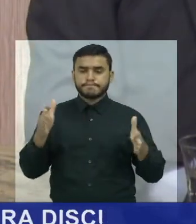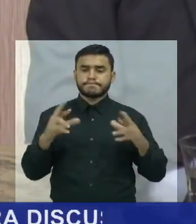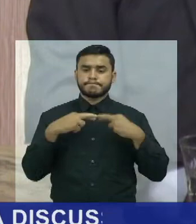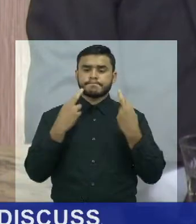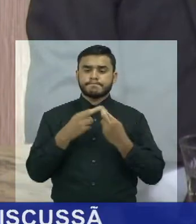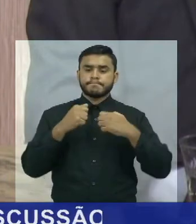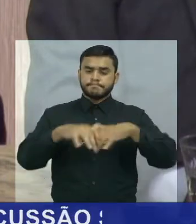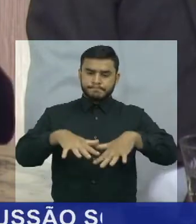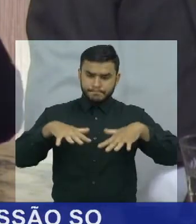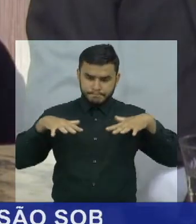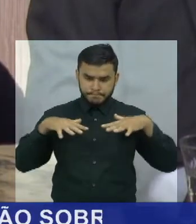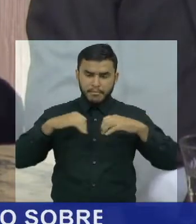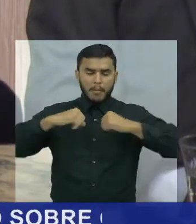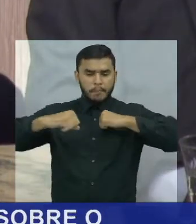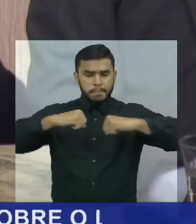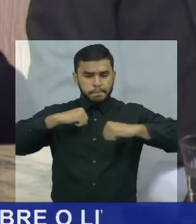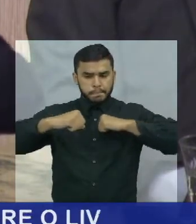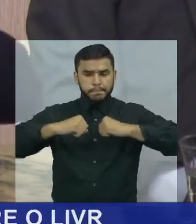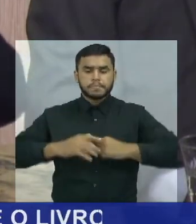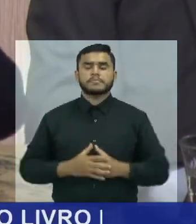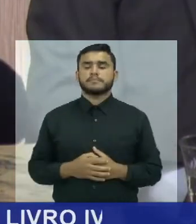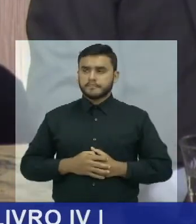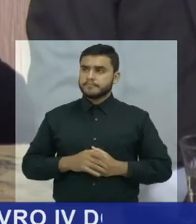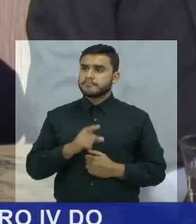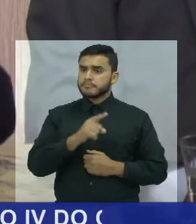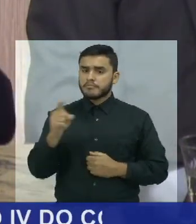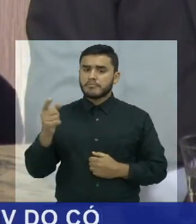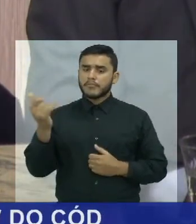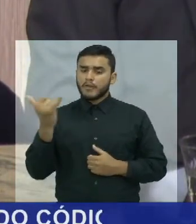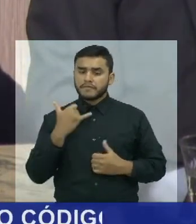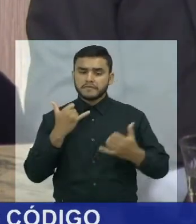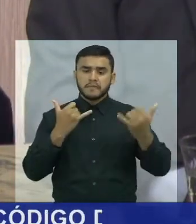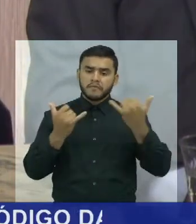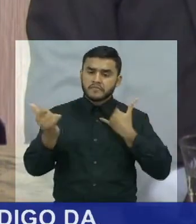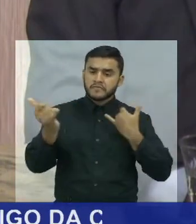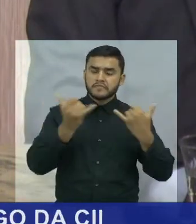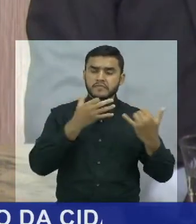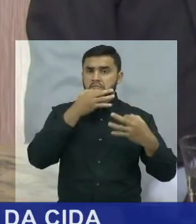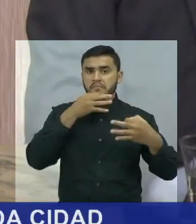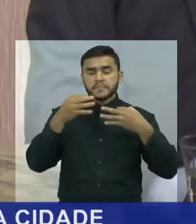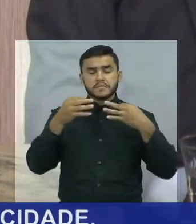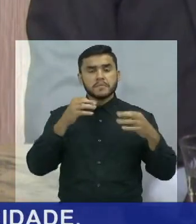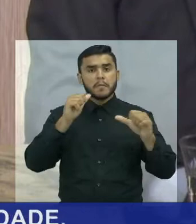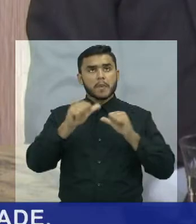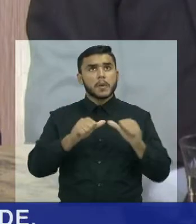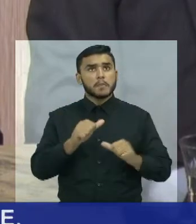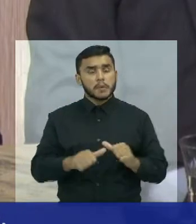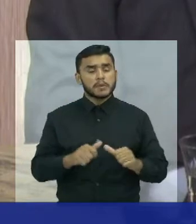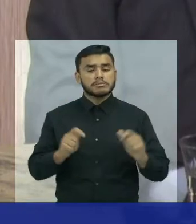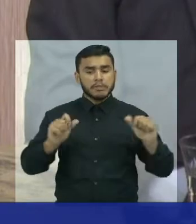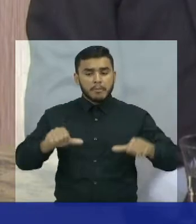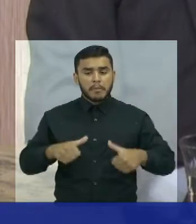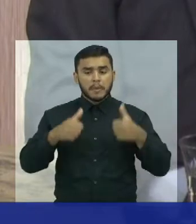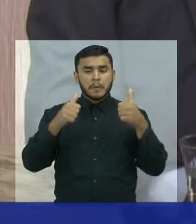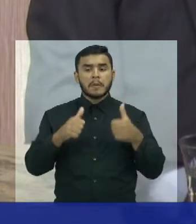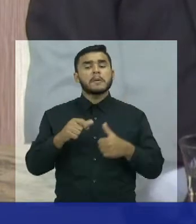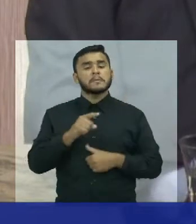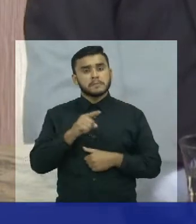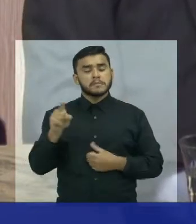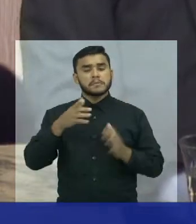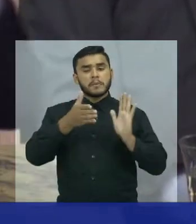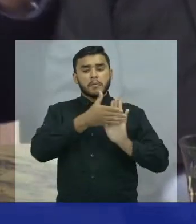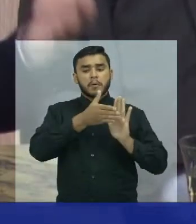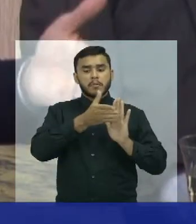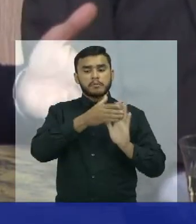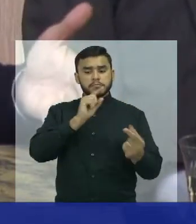determinada proposição procurasse o vereador, procurasse a Câmara para sugerir alterações no sentido de melhorar o que foi proposto